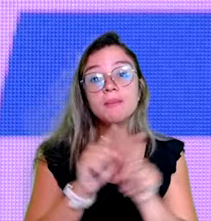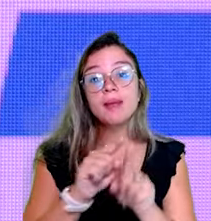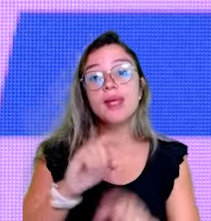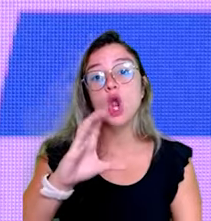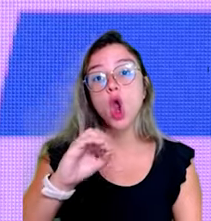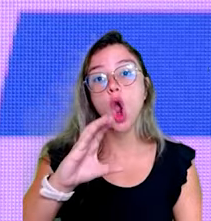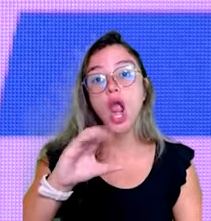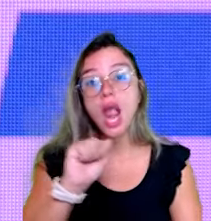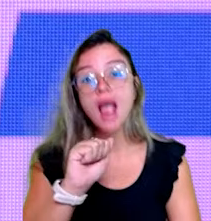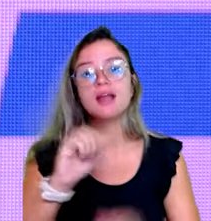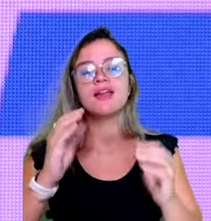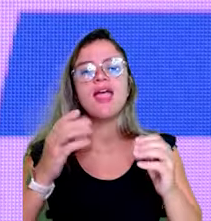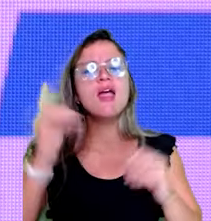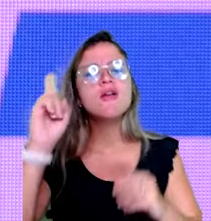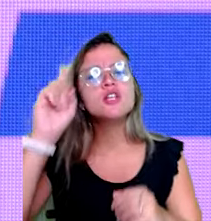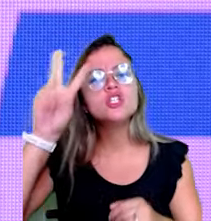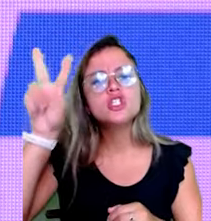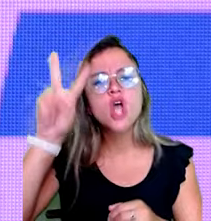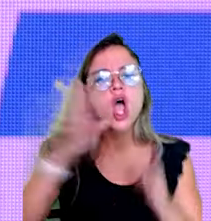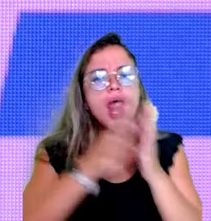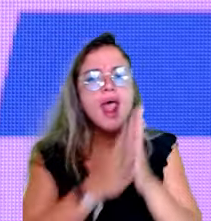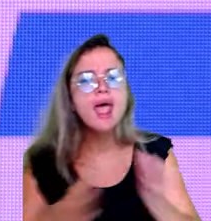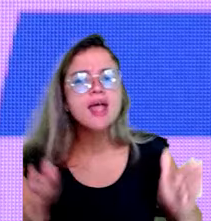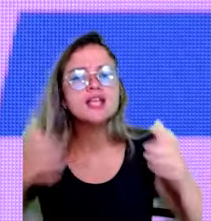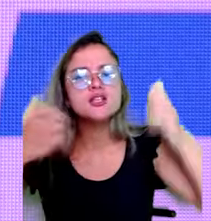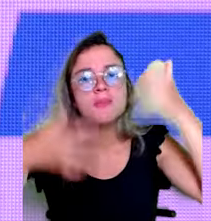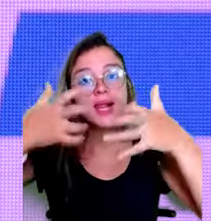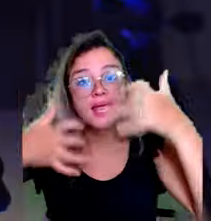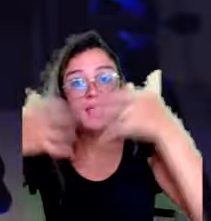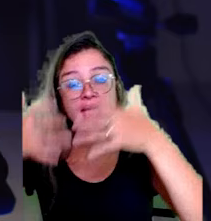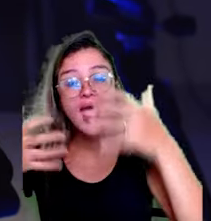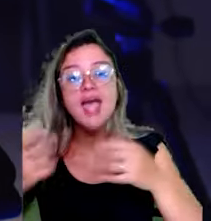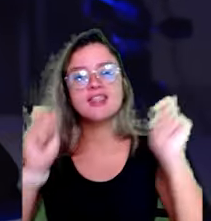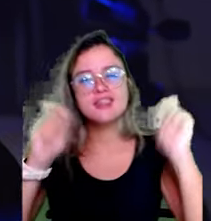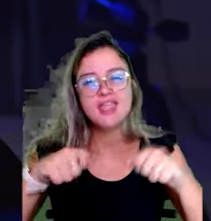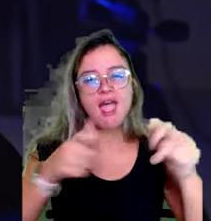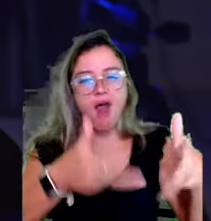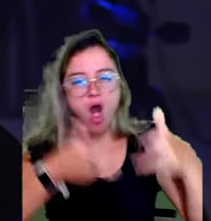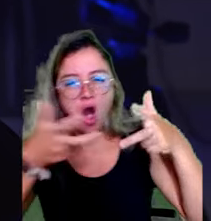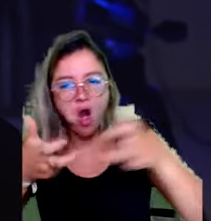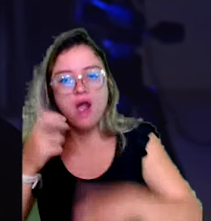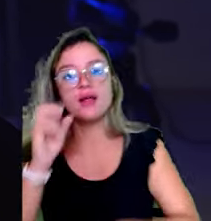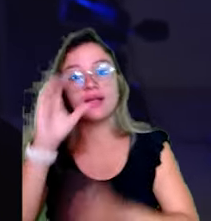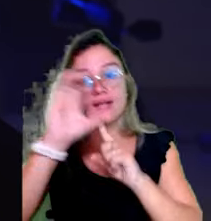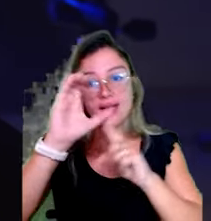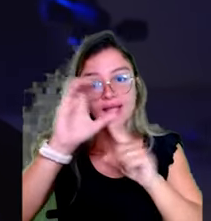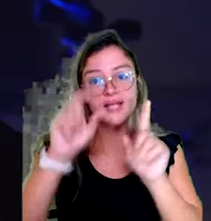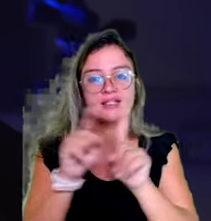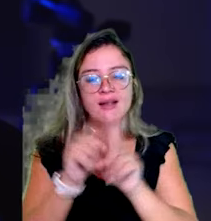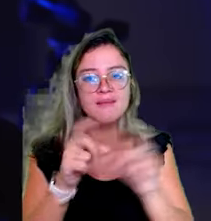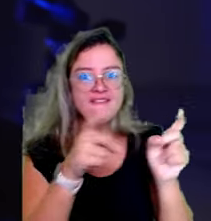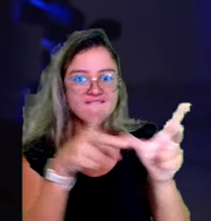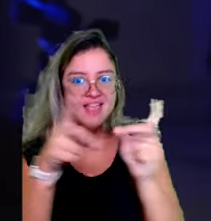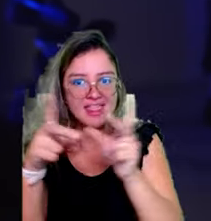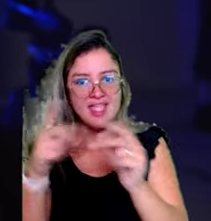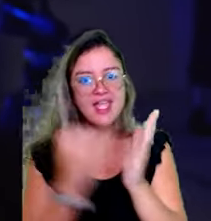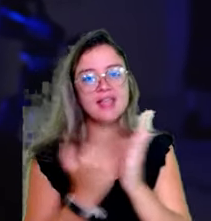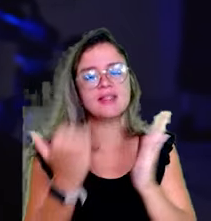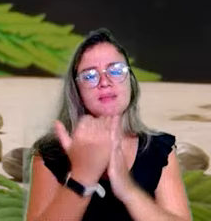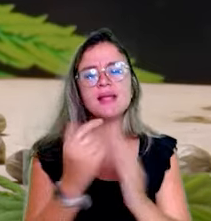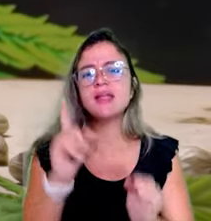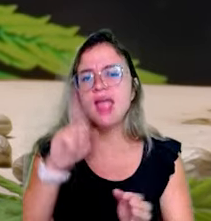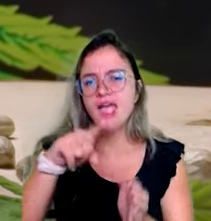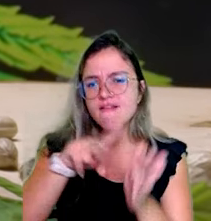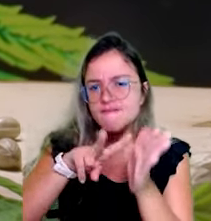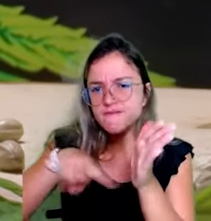histórias, captar a atenção dos clientes e gerar engajamento e vendas. E narrar histórias vai além de peças publicitárias